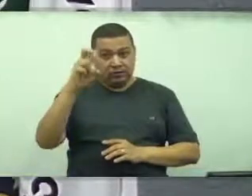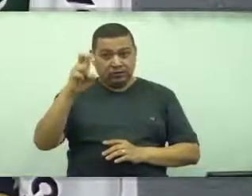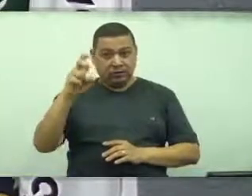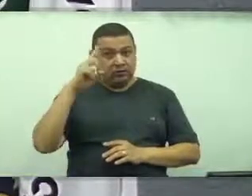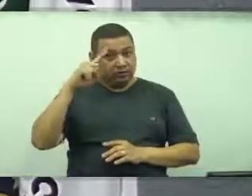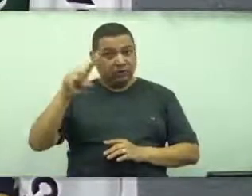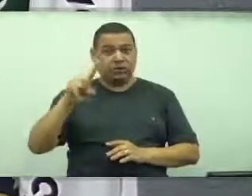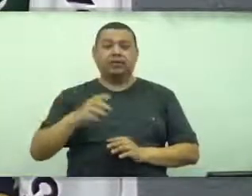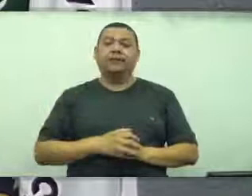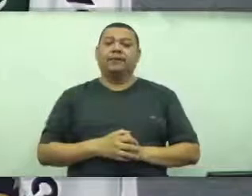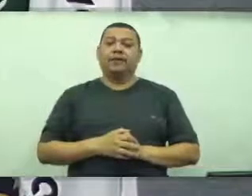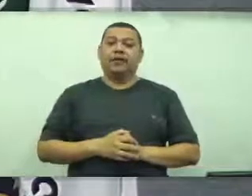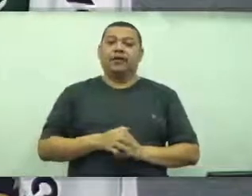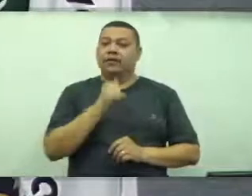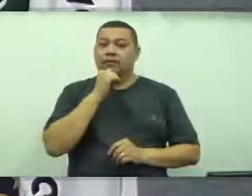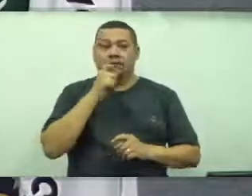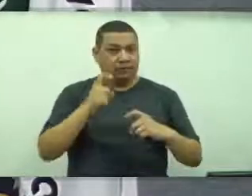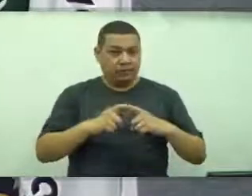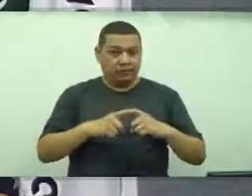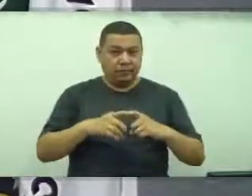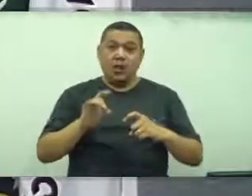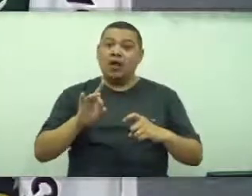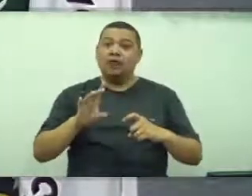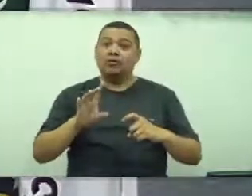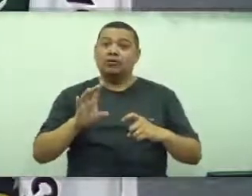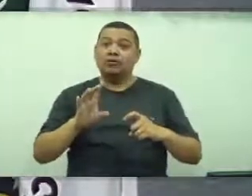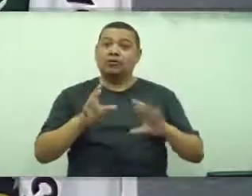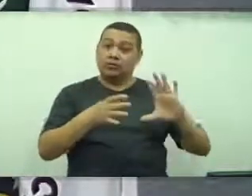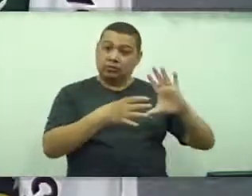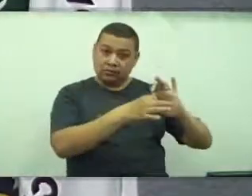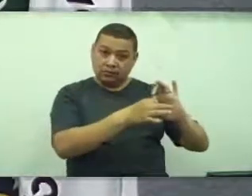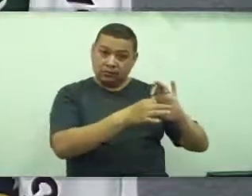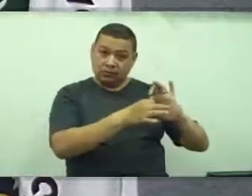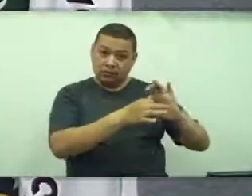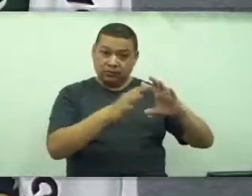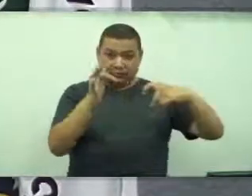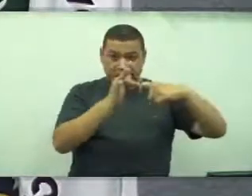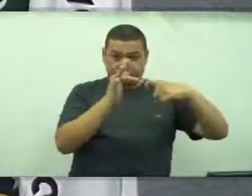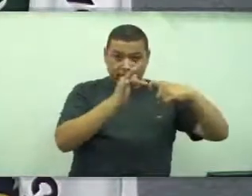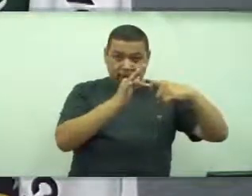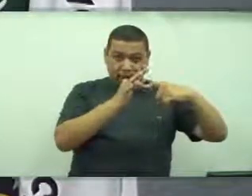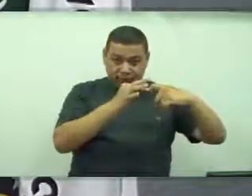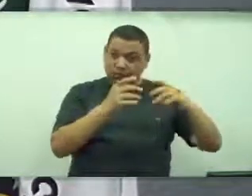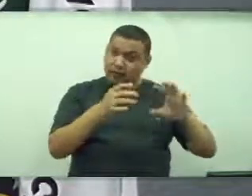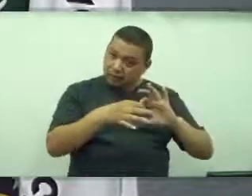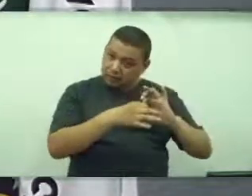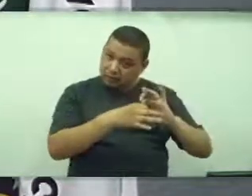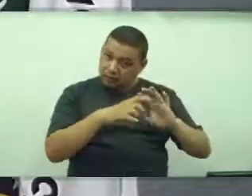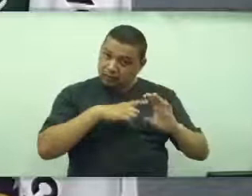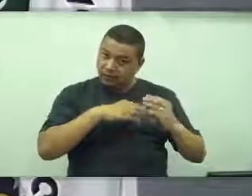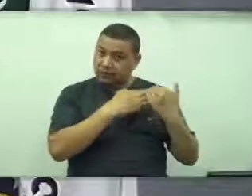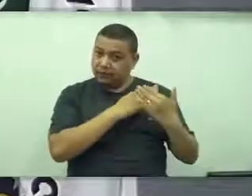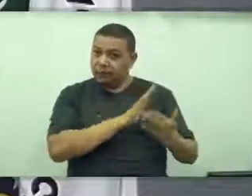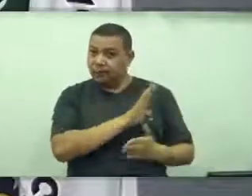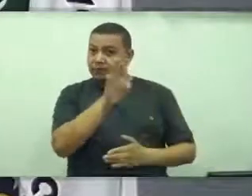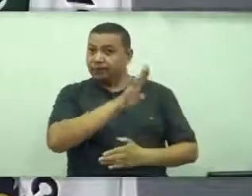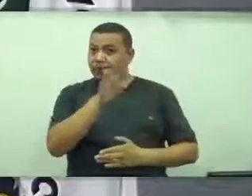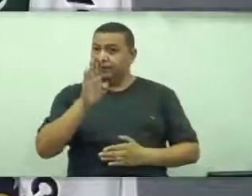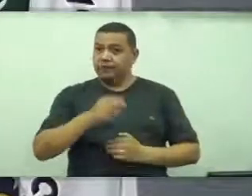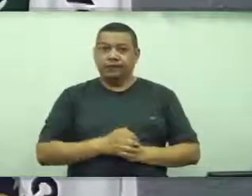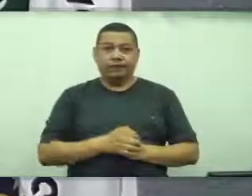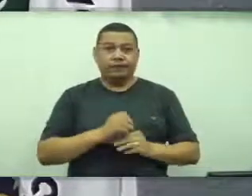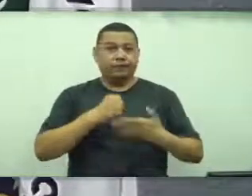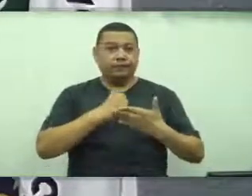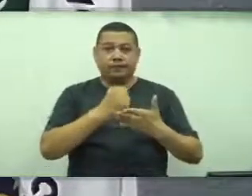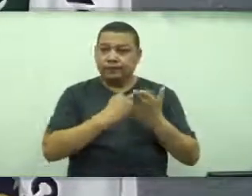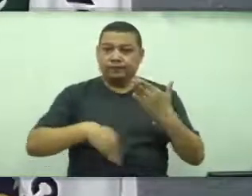com a Facemed, que vai lá, atende só o que realmente está em contrato, está no compromisso dele, e não atende toda a